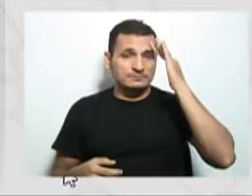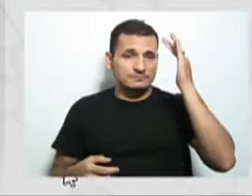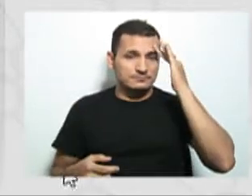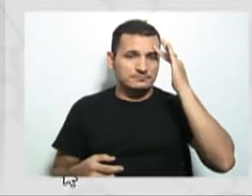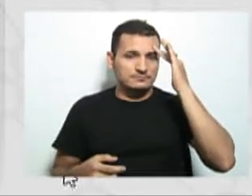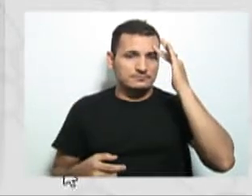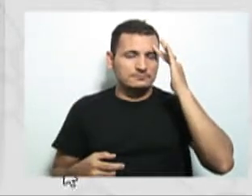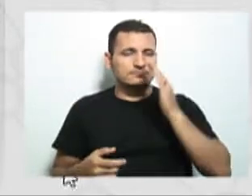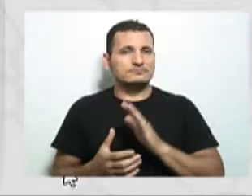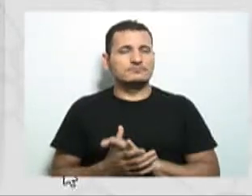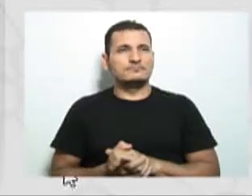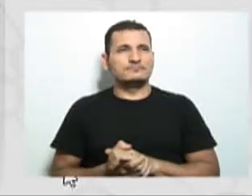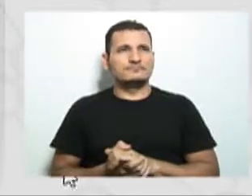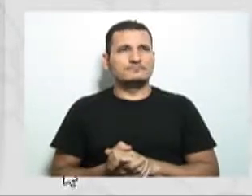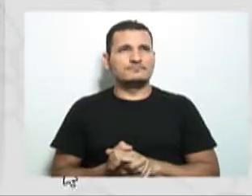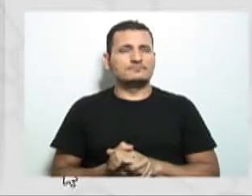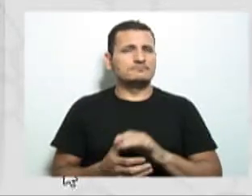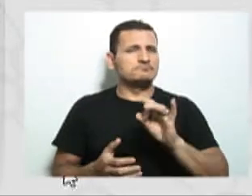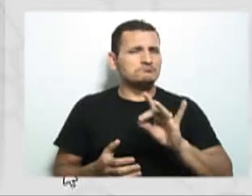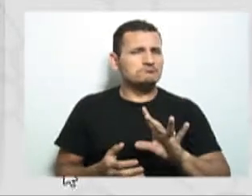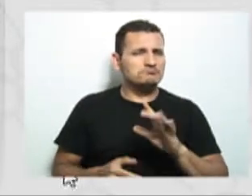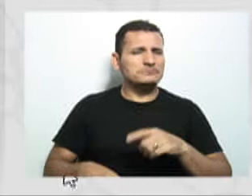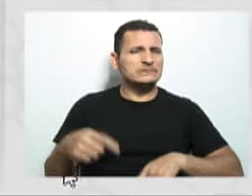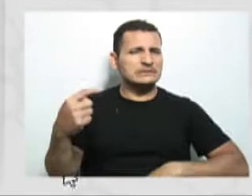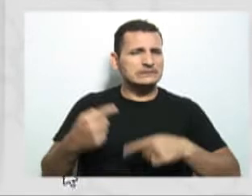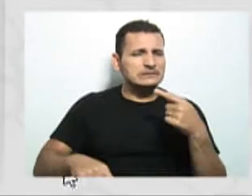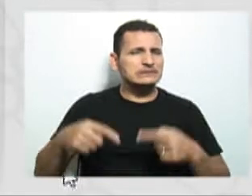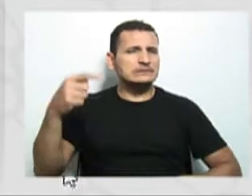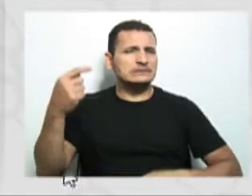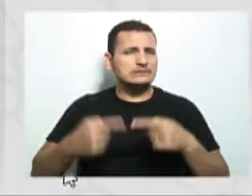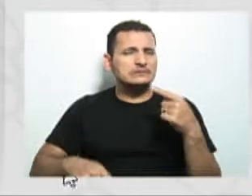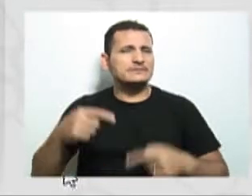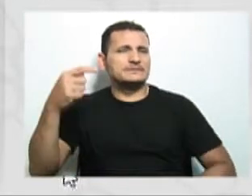que só viver no competitivo, não é? Viver